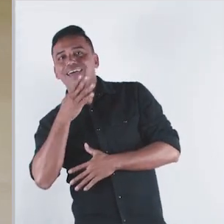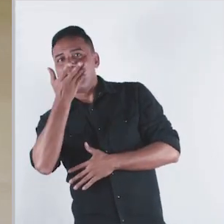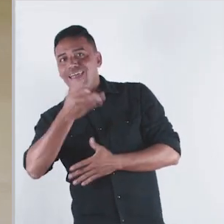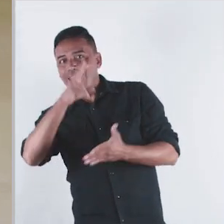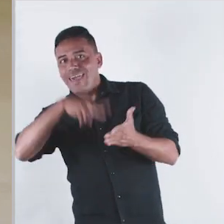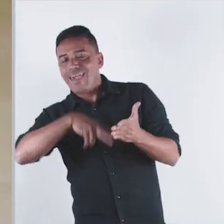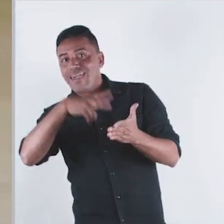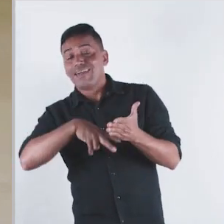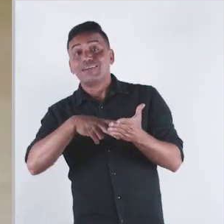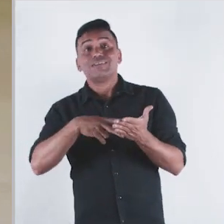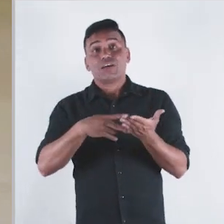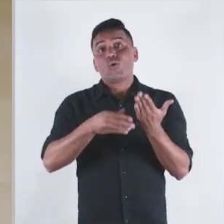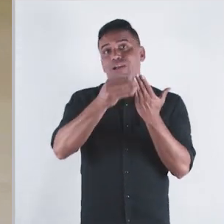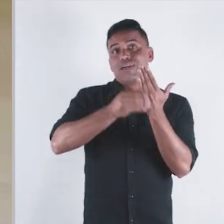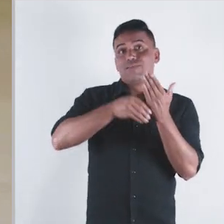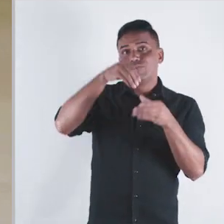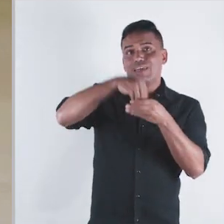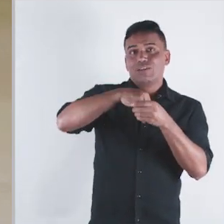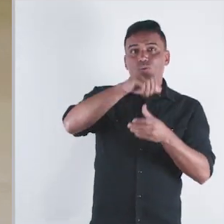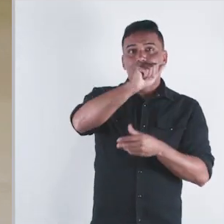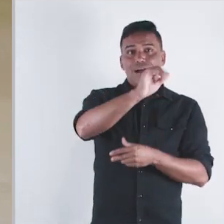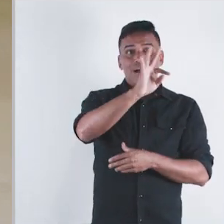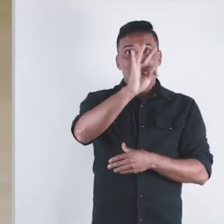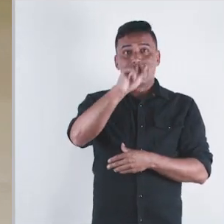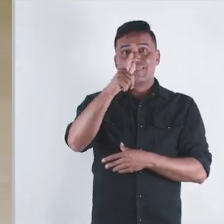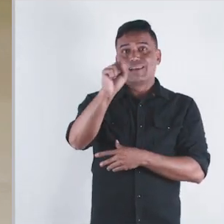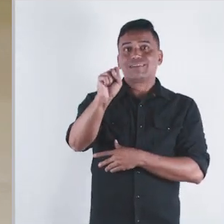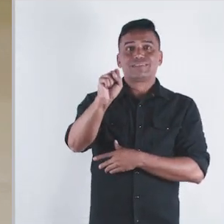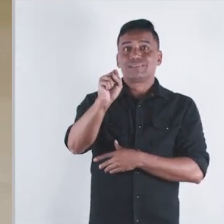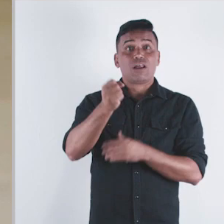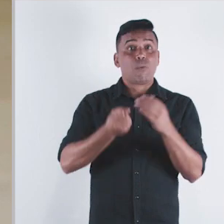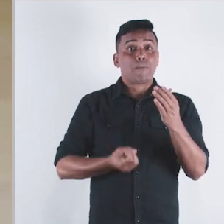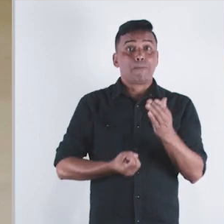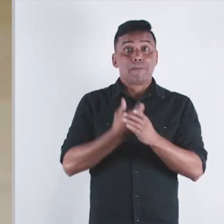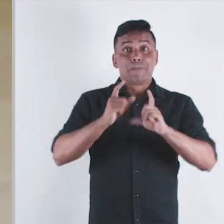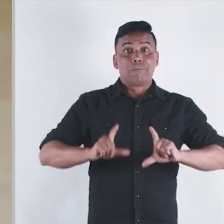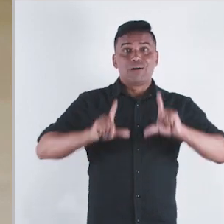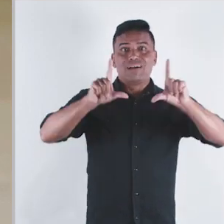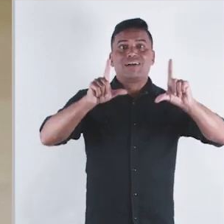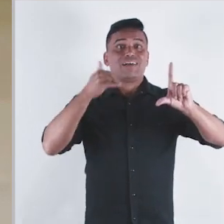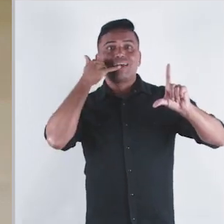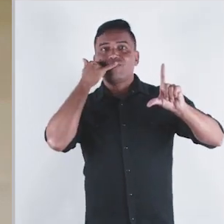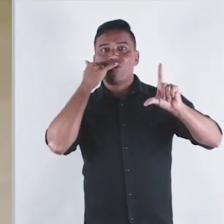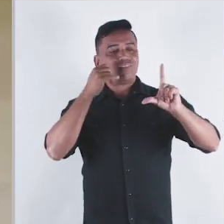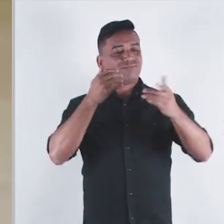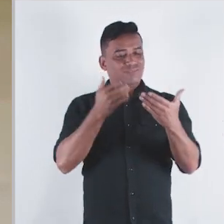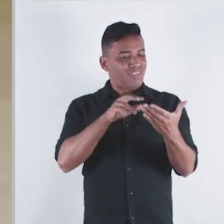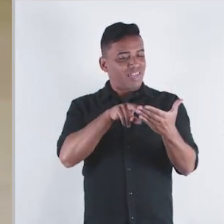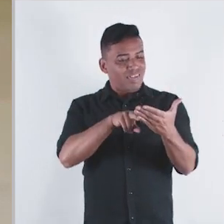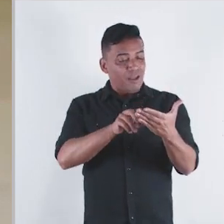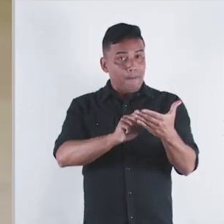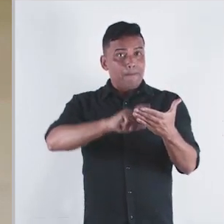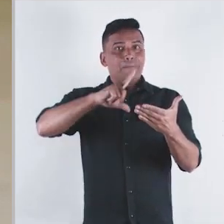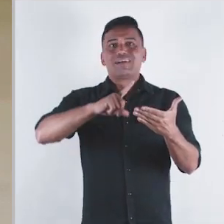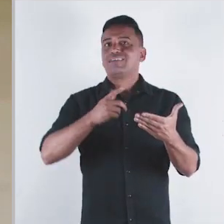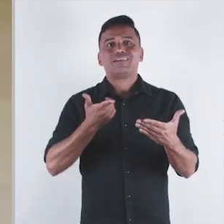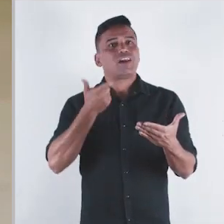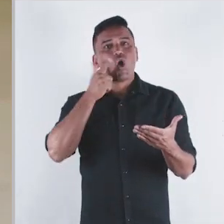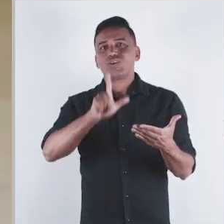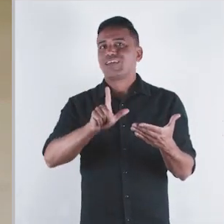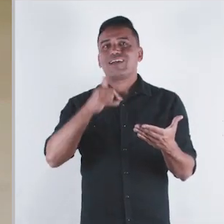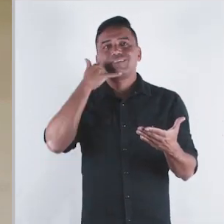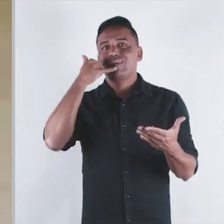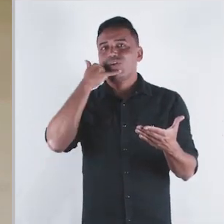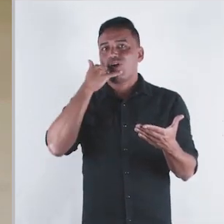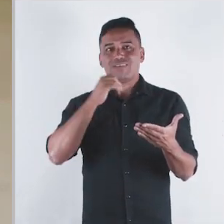obras do Atlas, por exemplo, não rodam de maneira nenhuma no celular. E se a gente vai olhar,